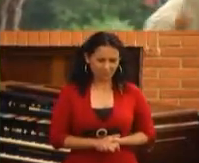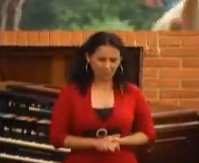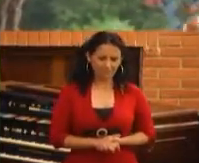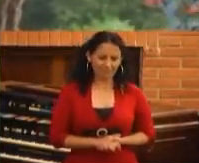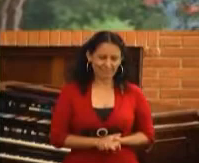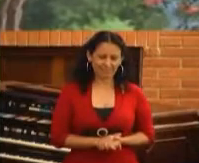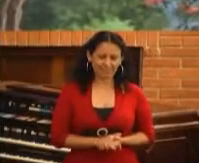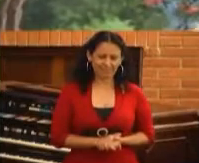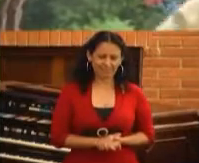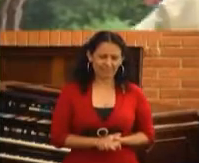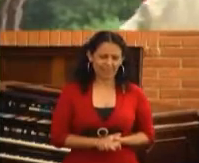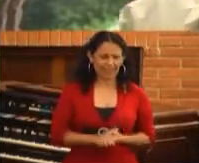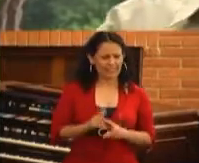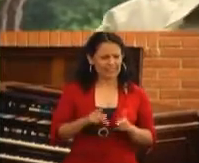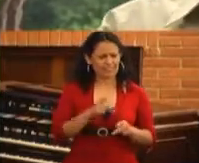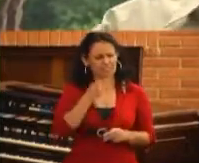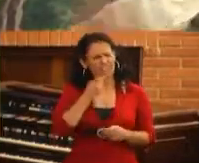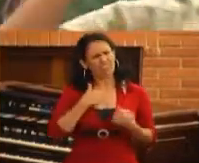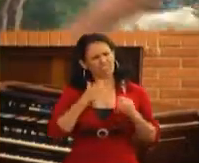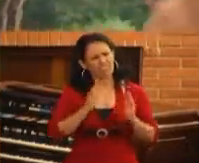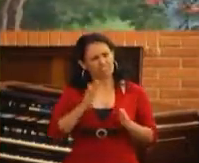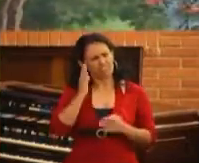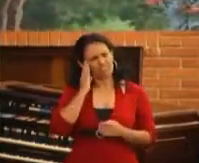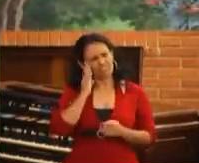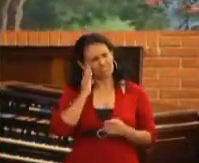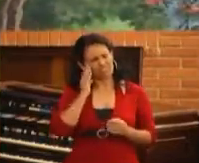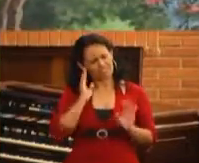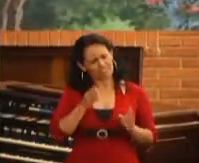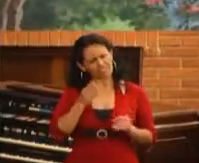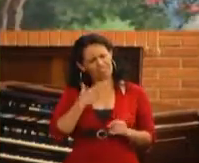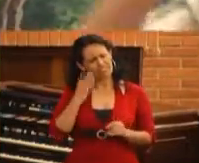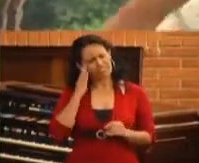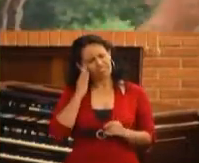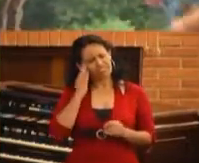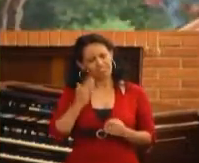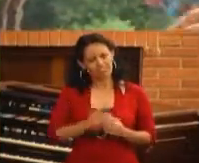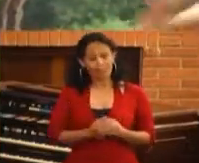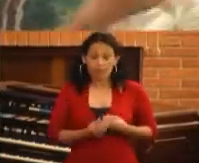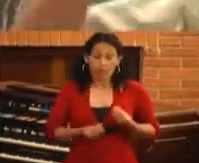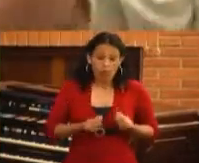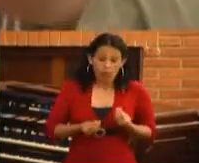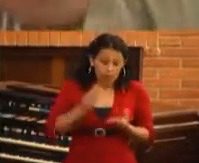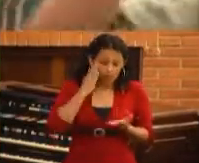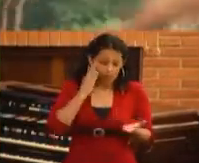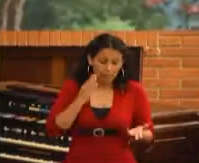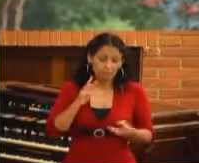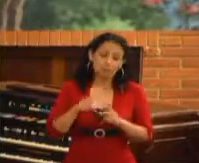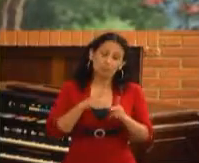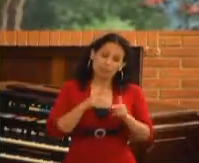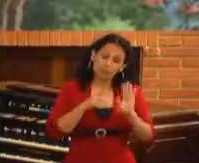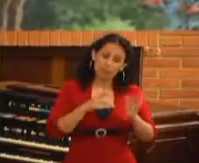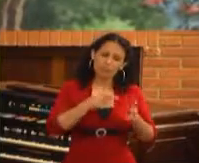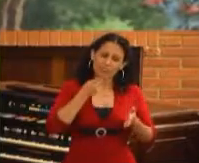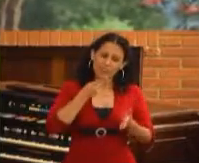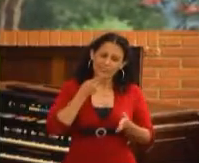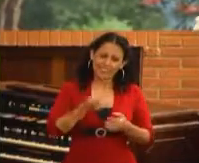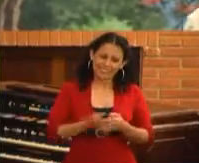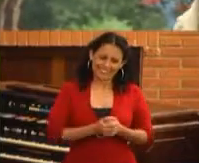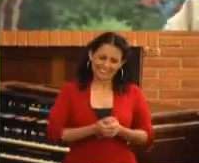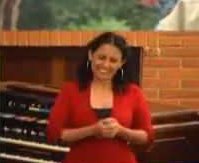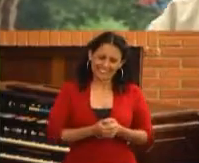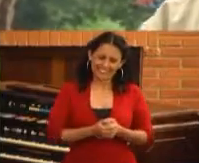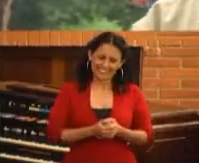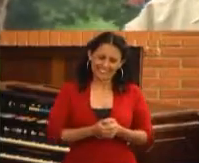contou? Não. A pessoa me contou. A pessoa de Deus. Ele nos